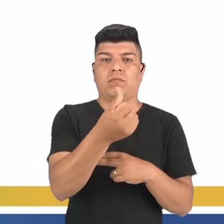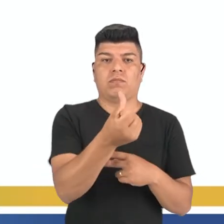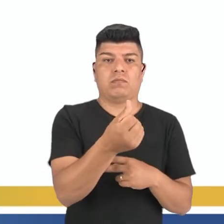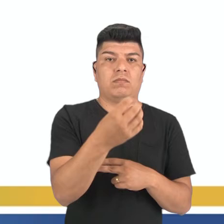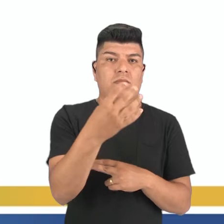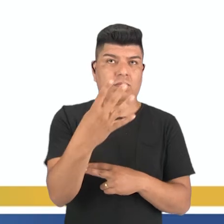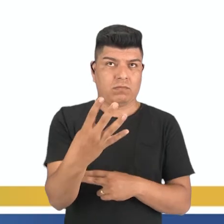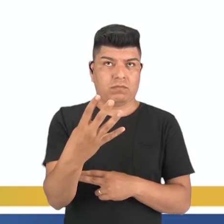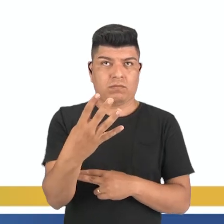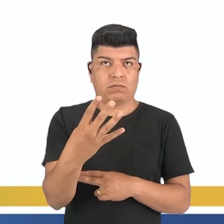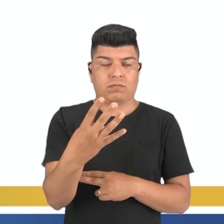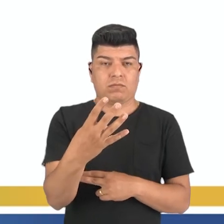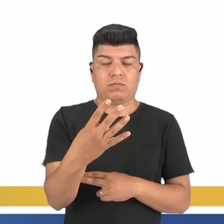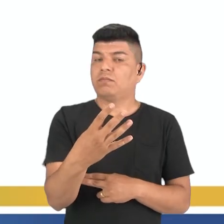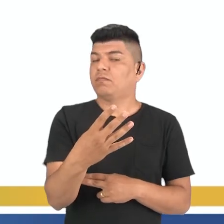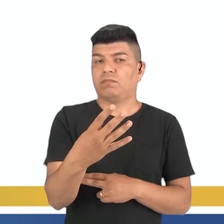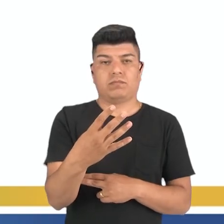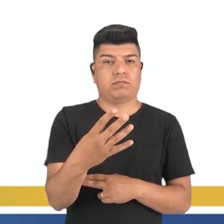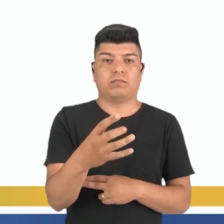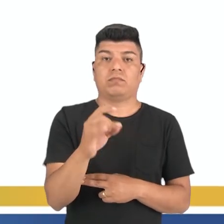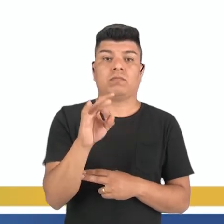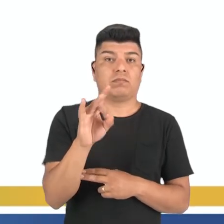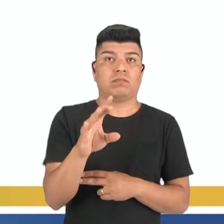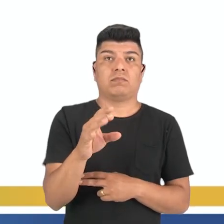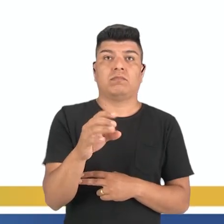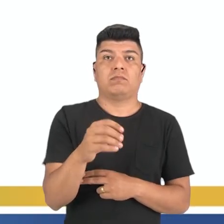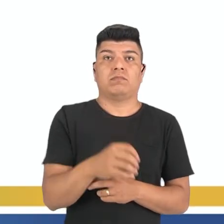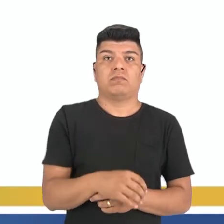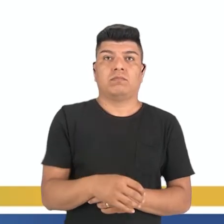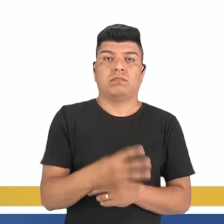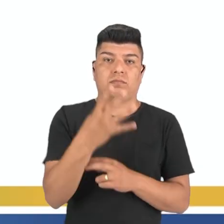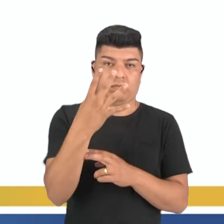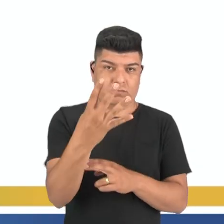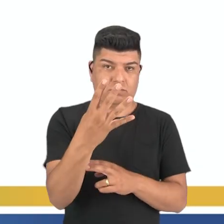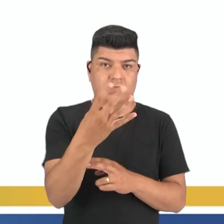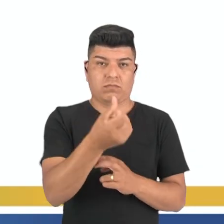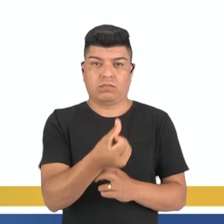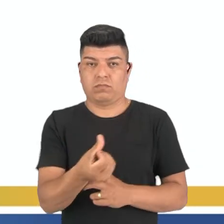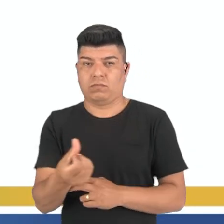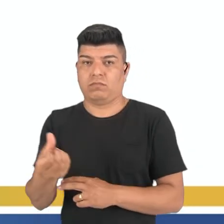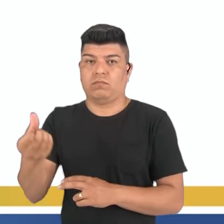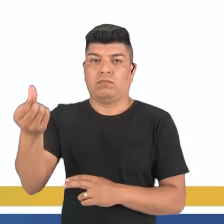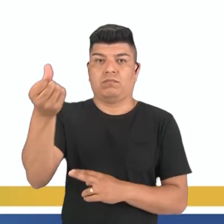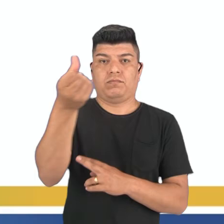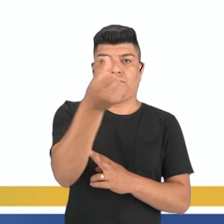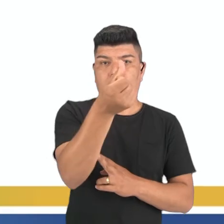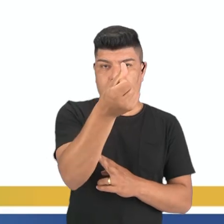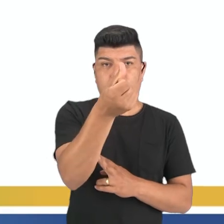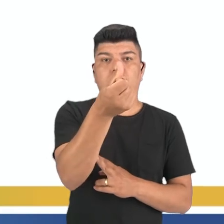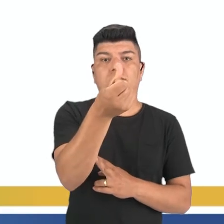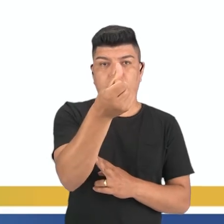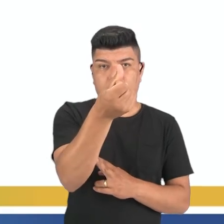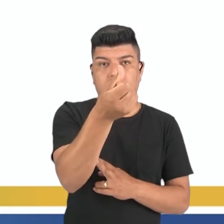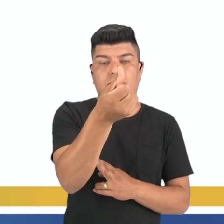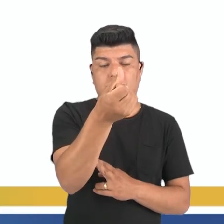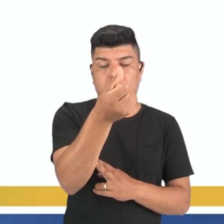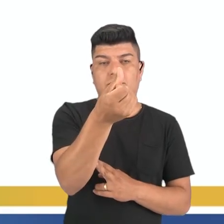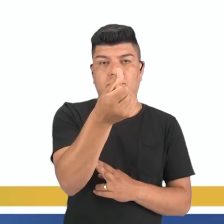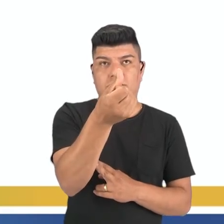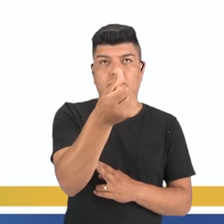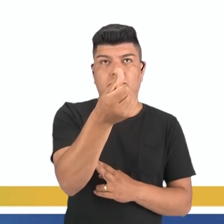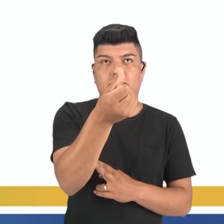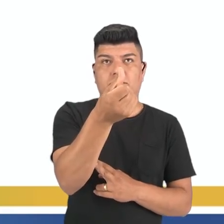vou colocar o 64 direto. Nós vamos colocar o 4, certo? E nós vamos elevar o